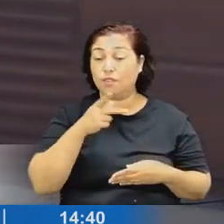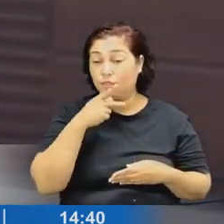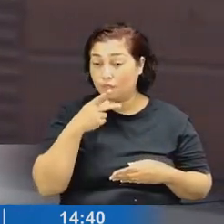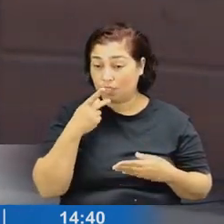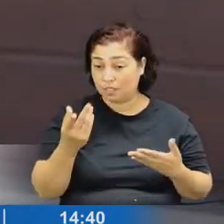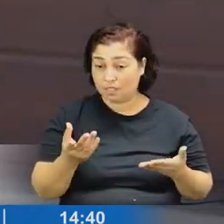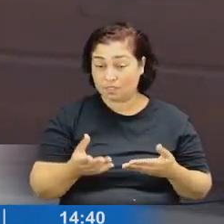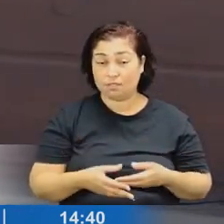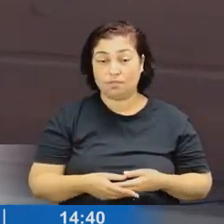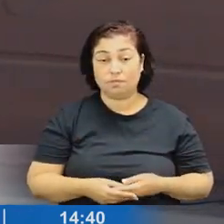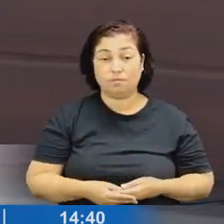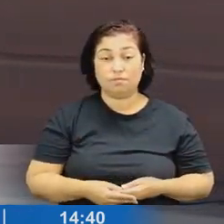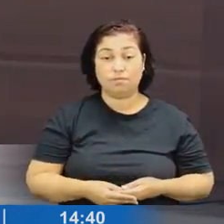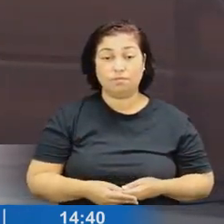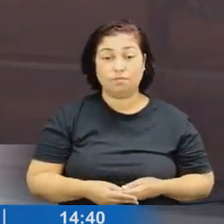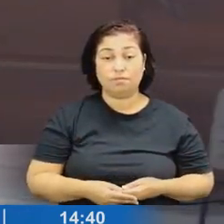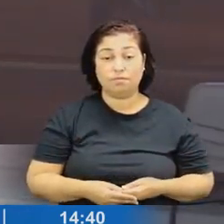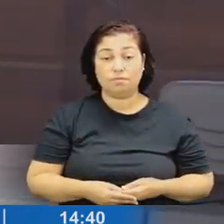vamos lá